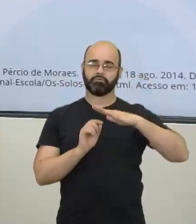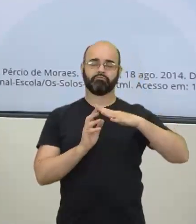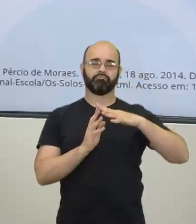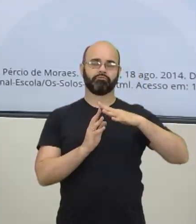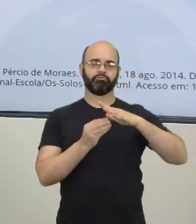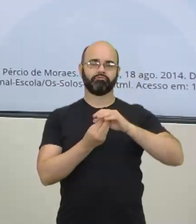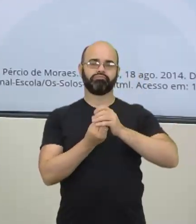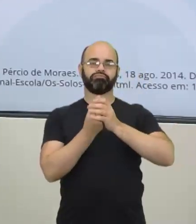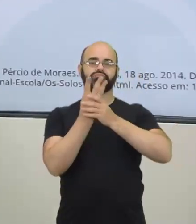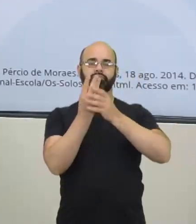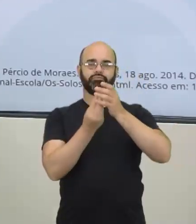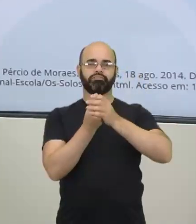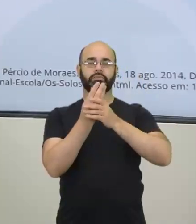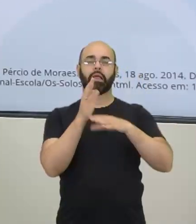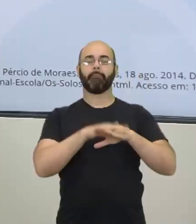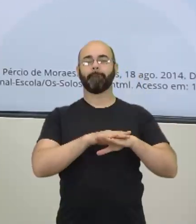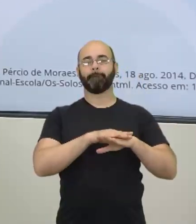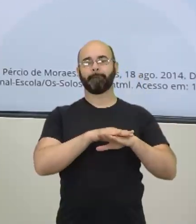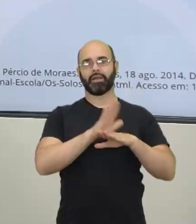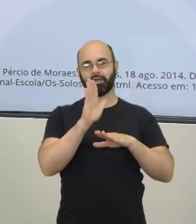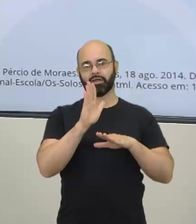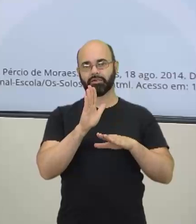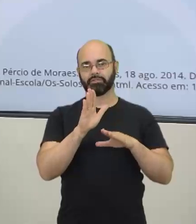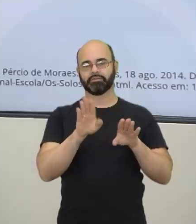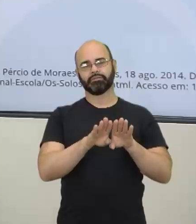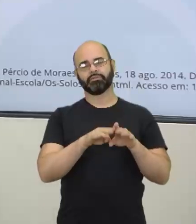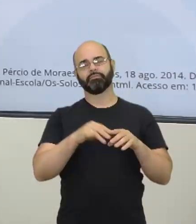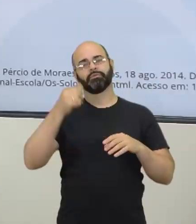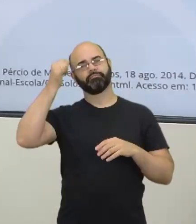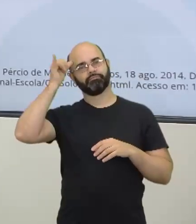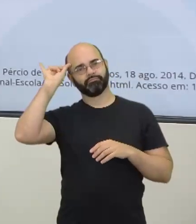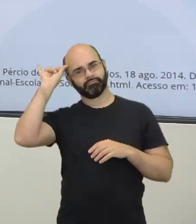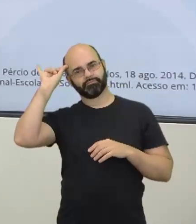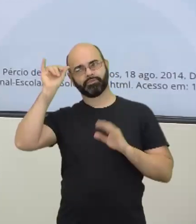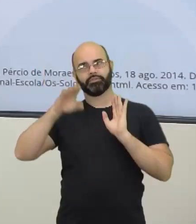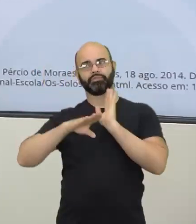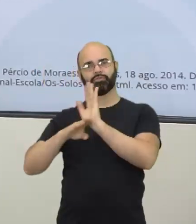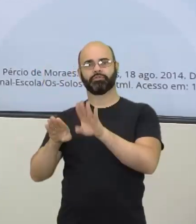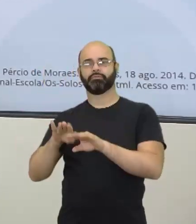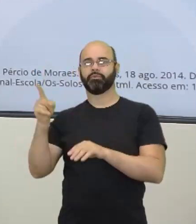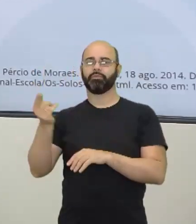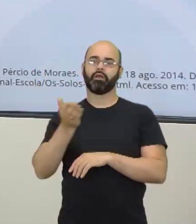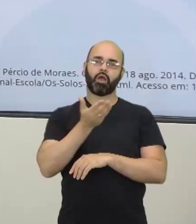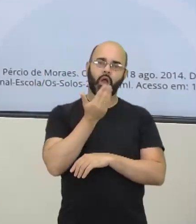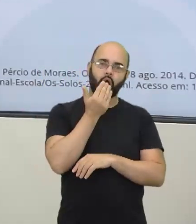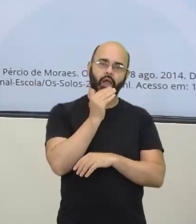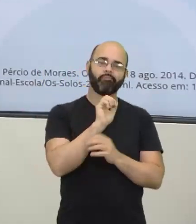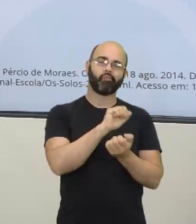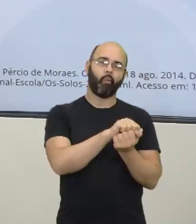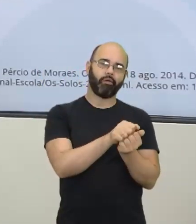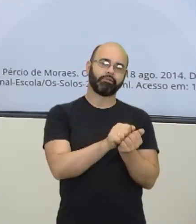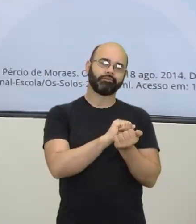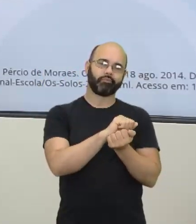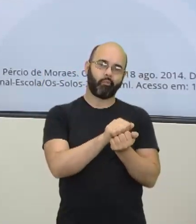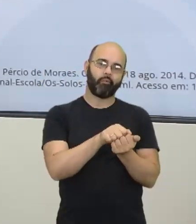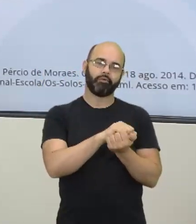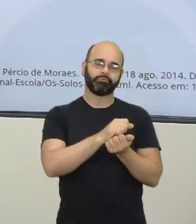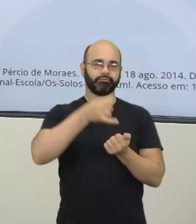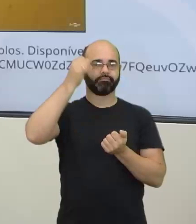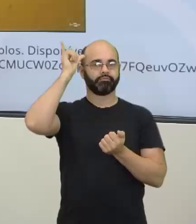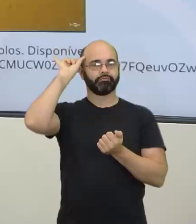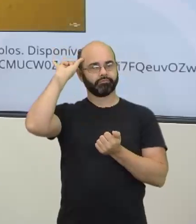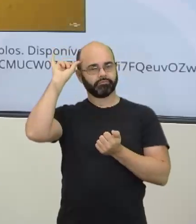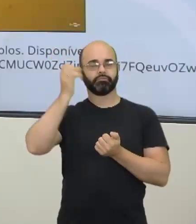e, consequentemente, né, envolve também a pecuária aí, porque é alimento aí para a criação de gado,